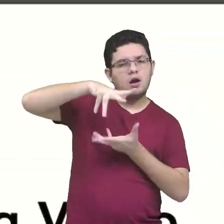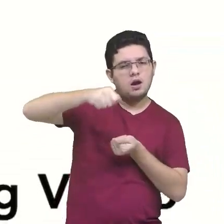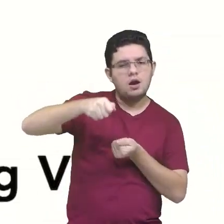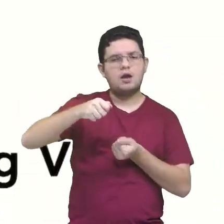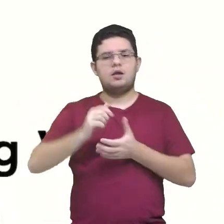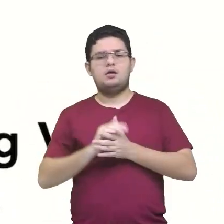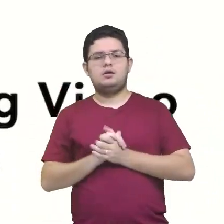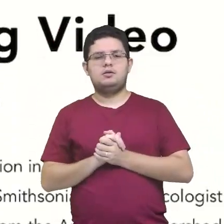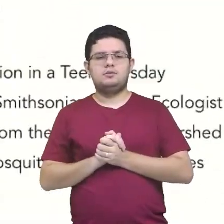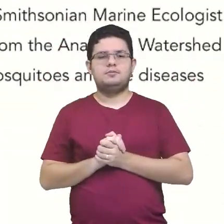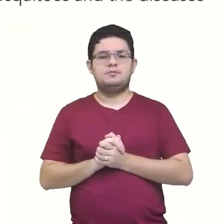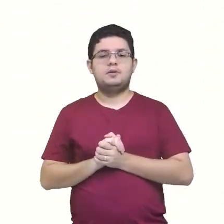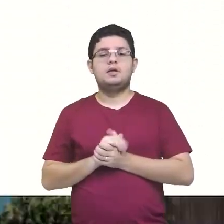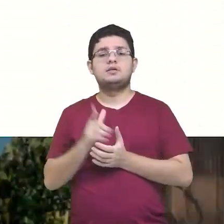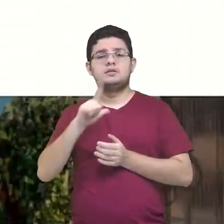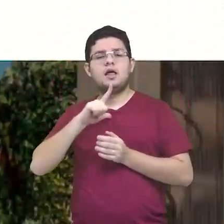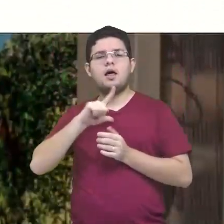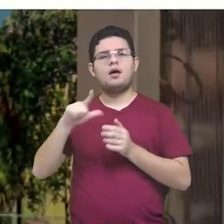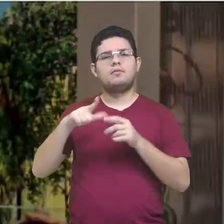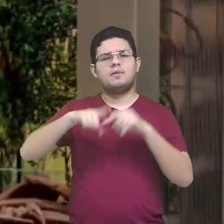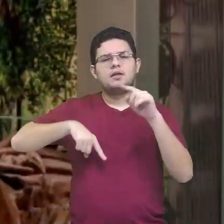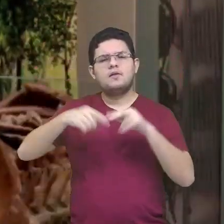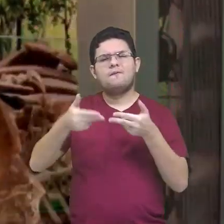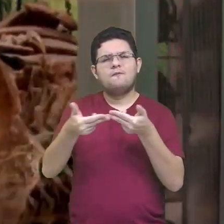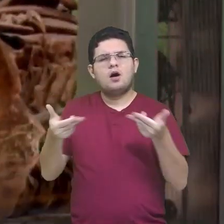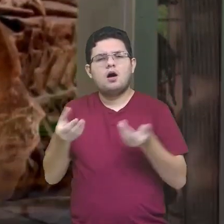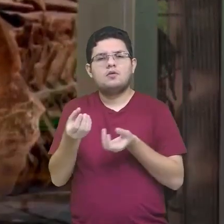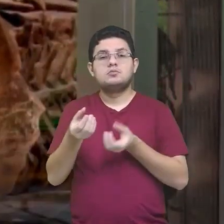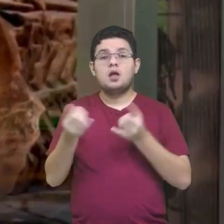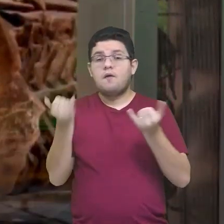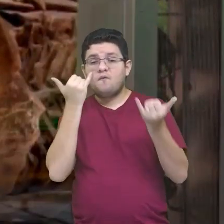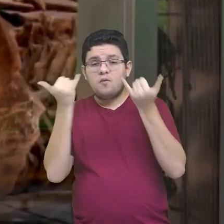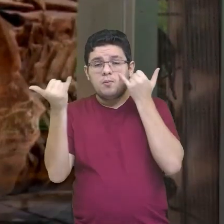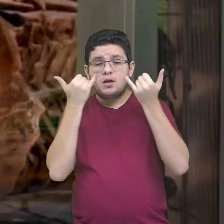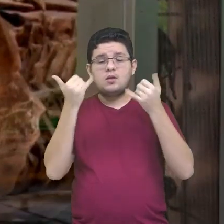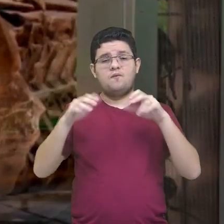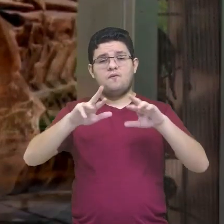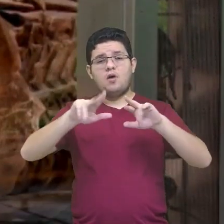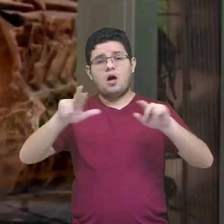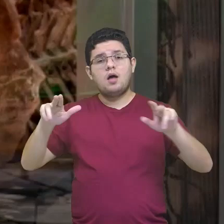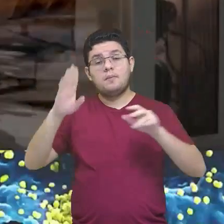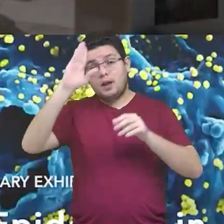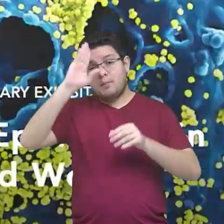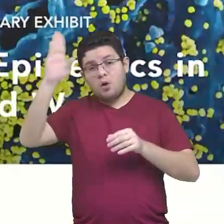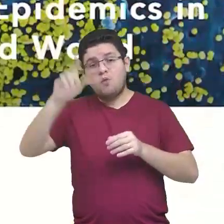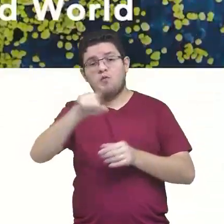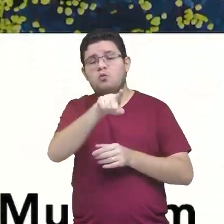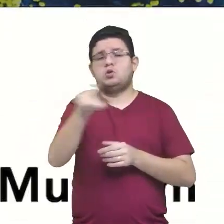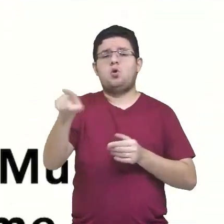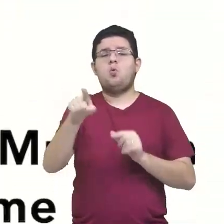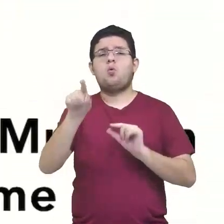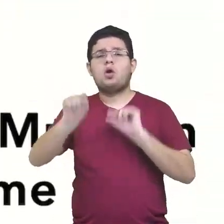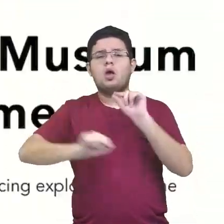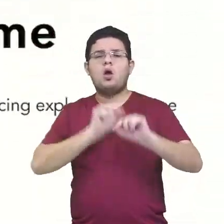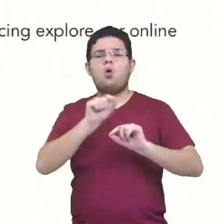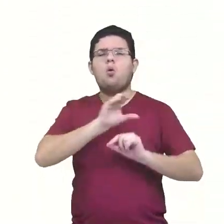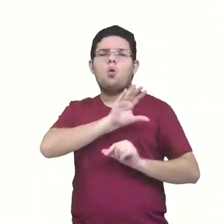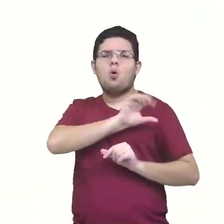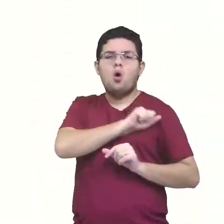aqui muito material de informação, principalmente para quem gosta aí, né, da área de